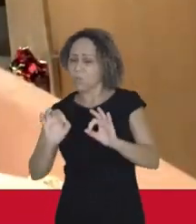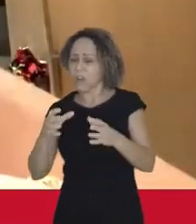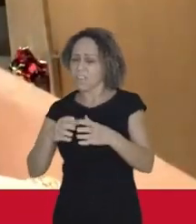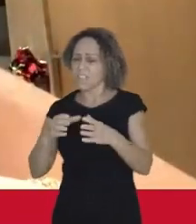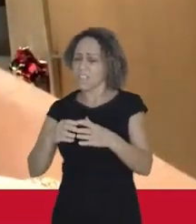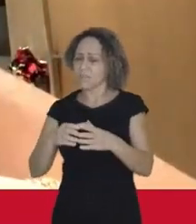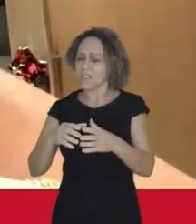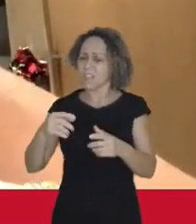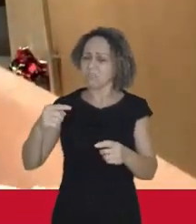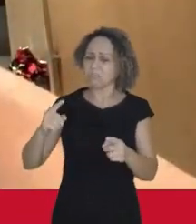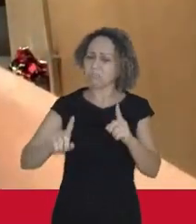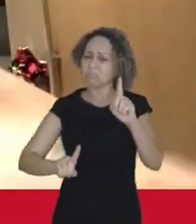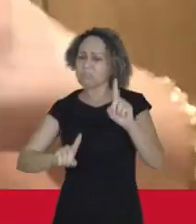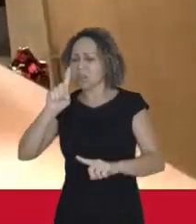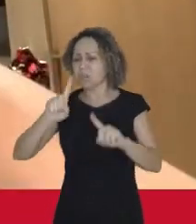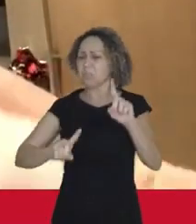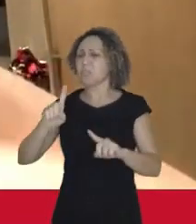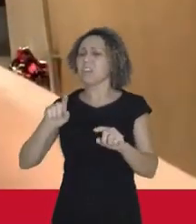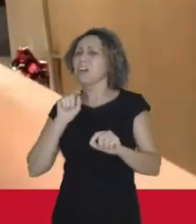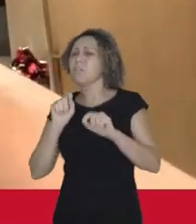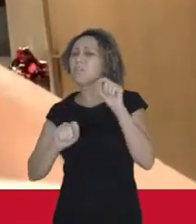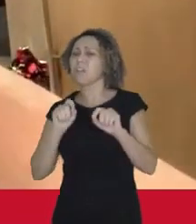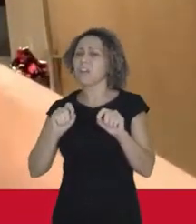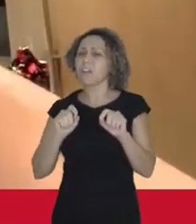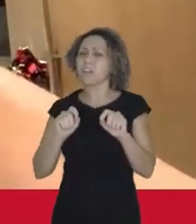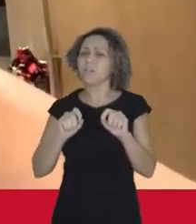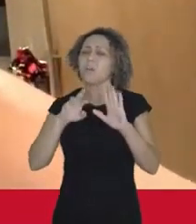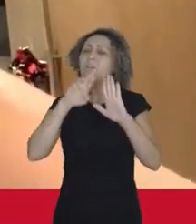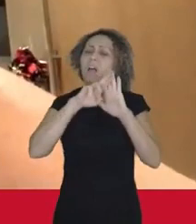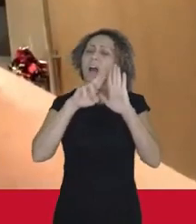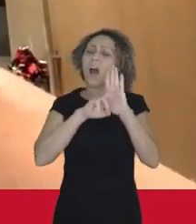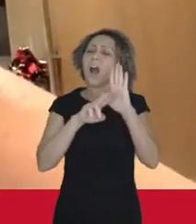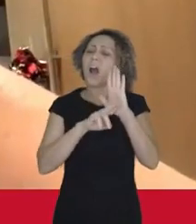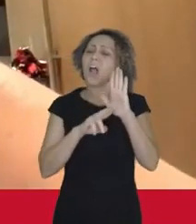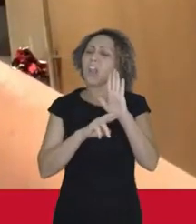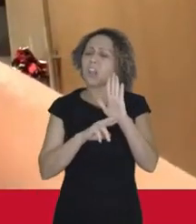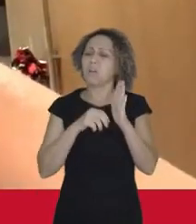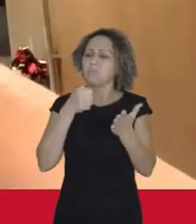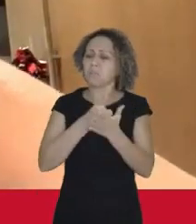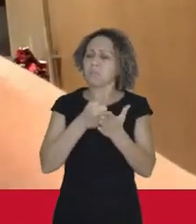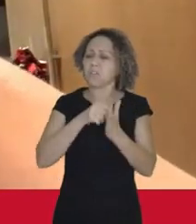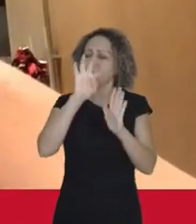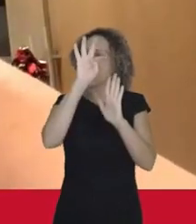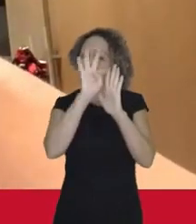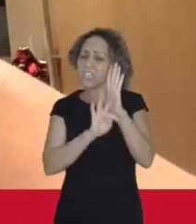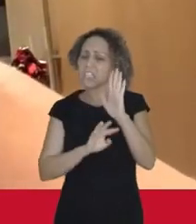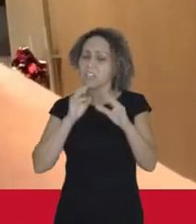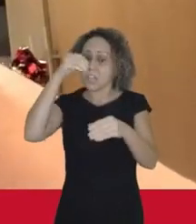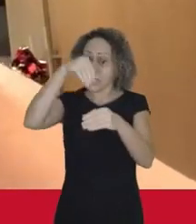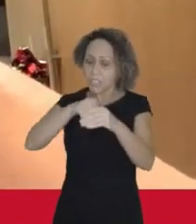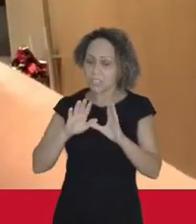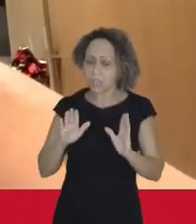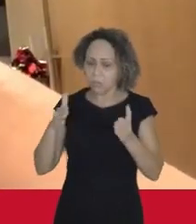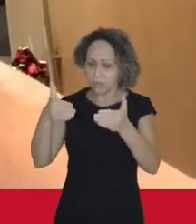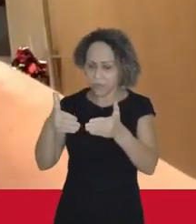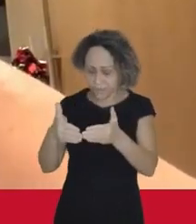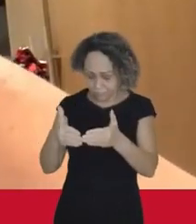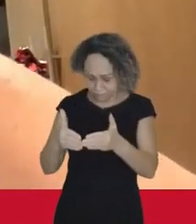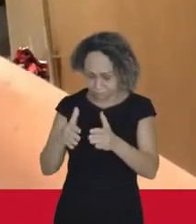lógicas que impostas, né, para esse texto da Convenção. Então, vários